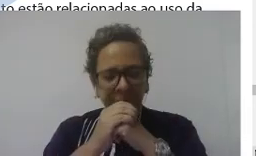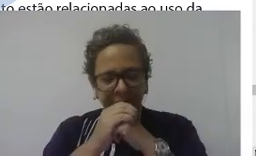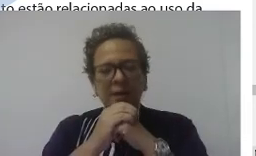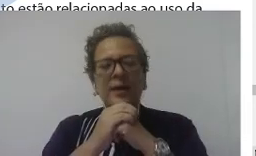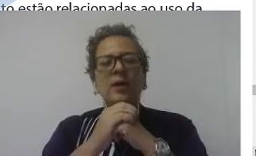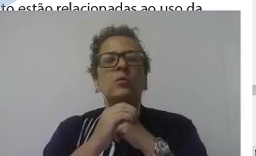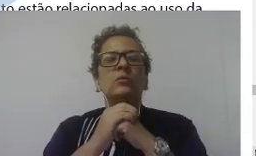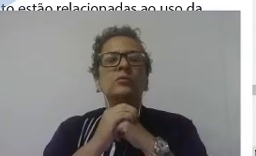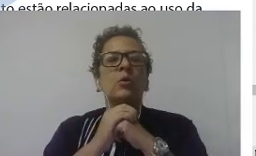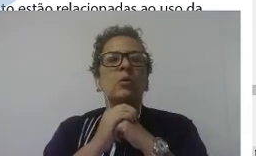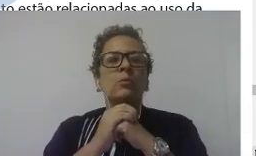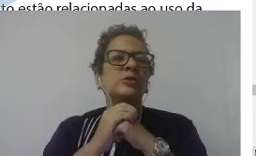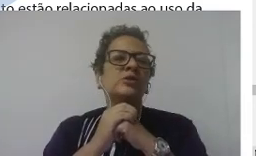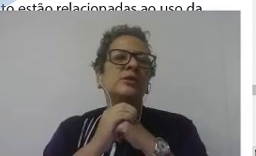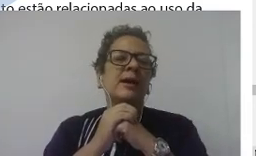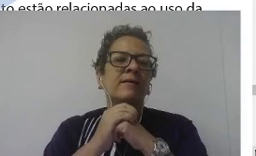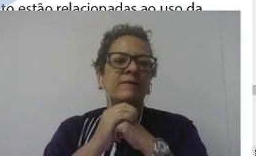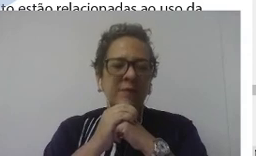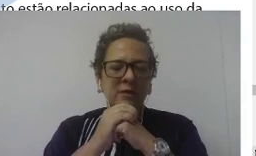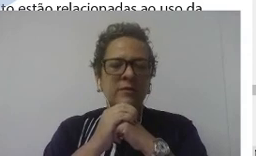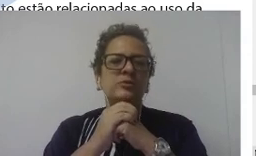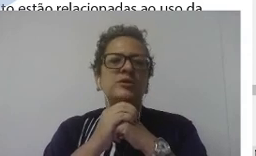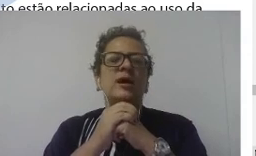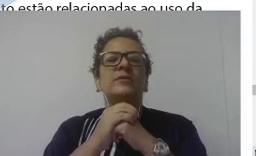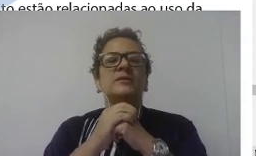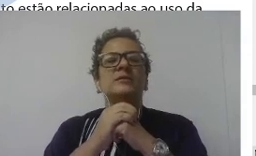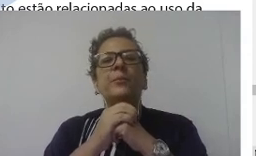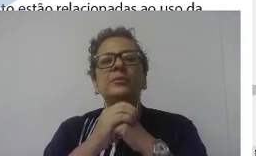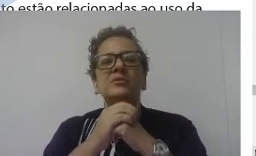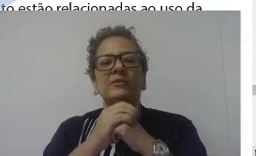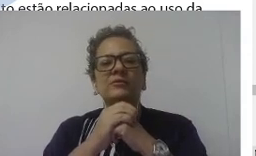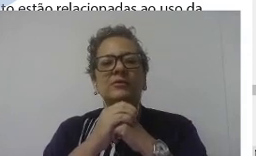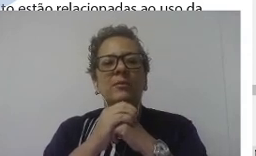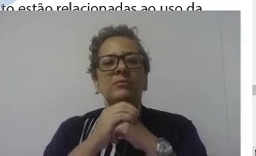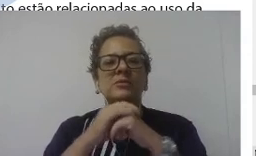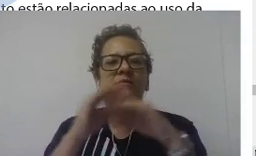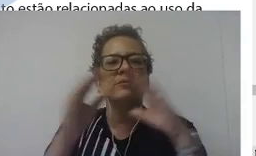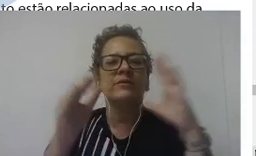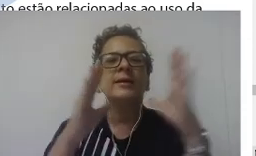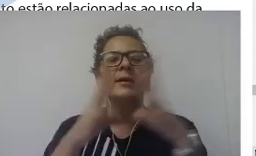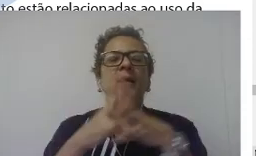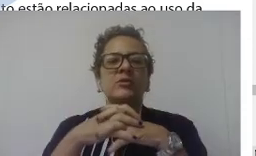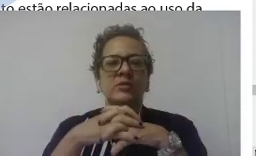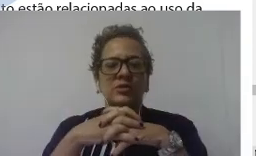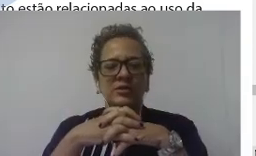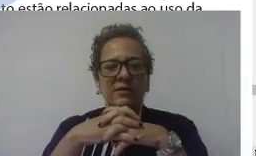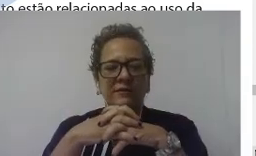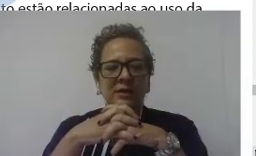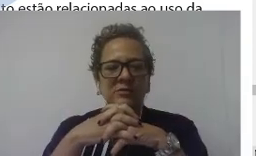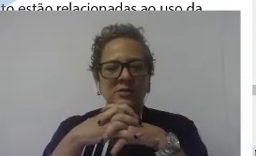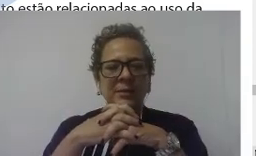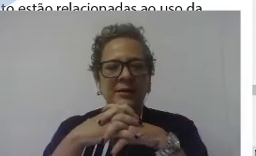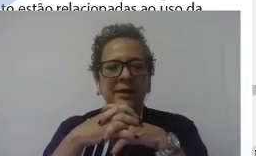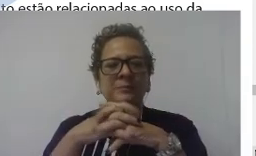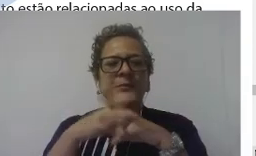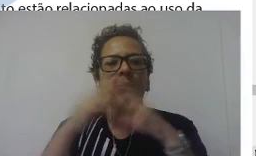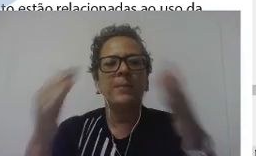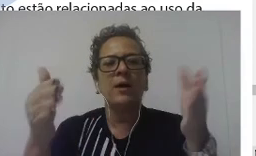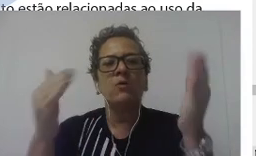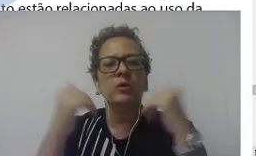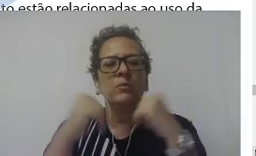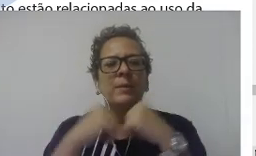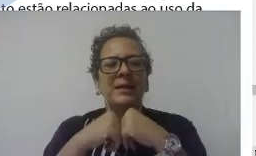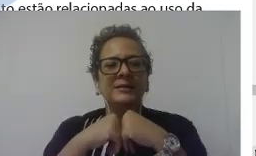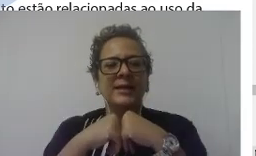teatro, eu dou uma dica: vão ao teatro assim que possível, tá bom? Vocês vão ver isso que a gente está falando. Sempre tem